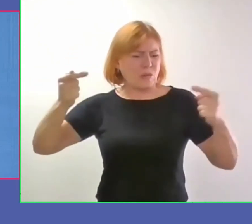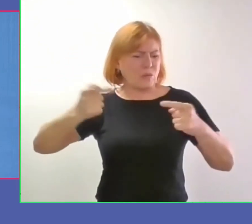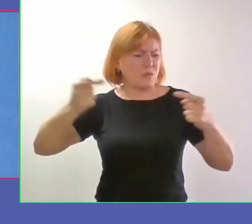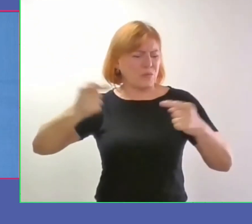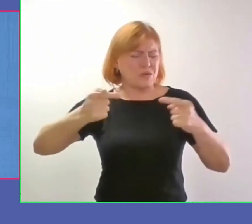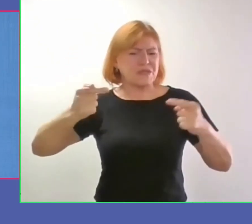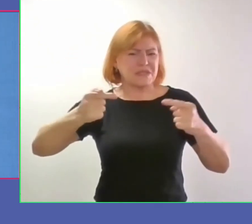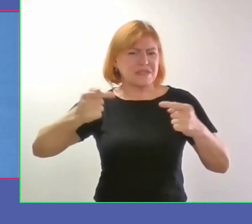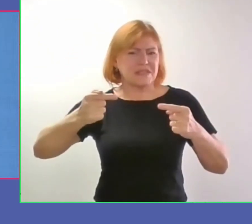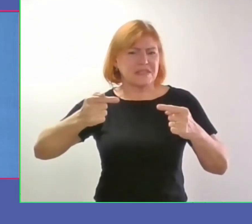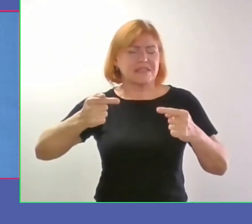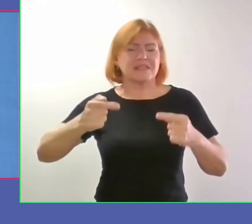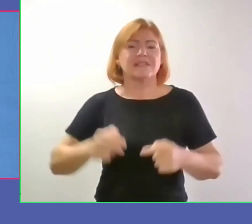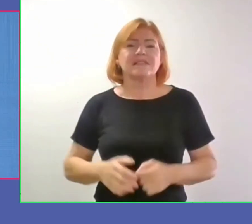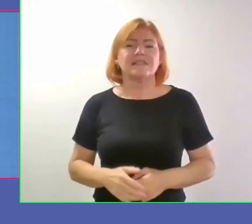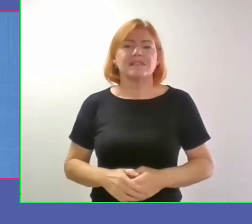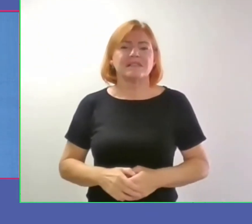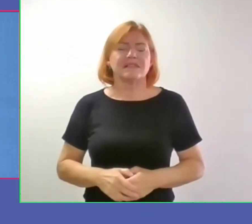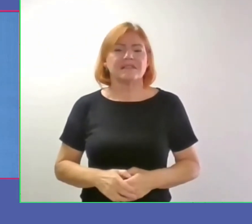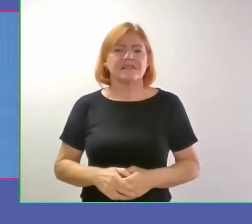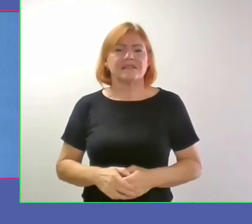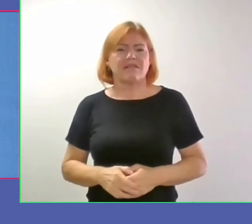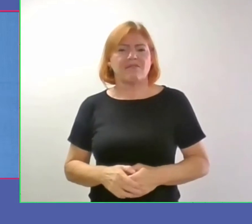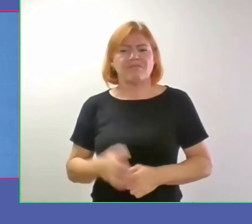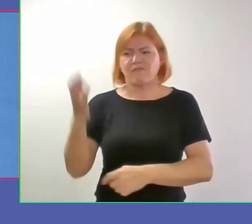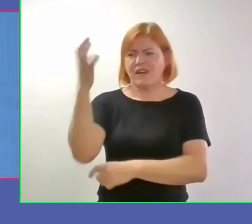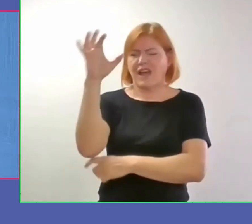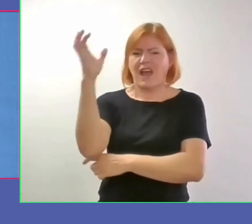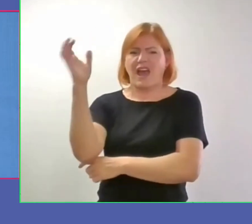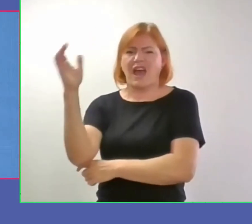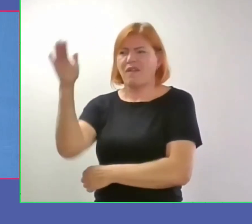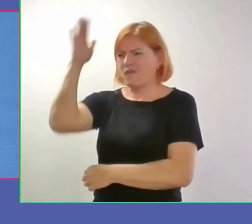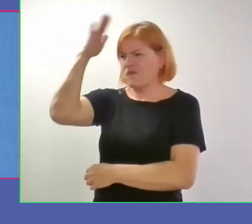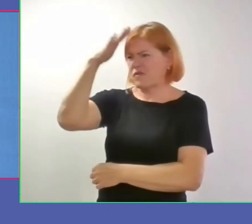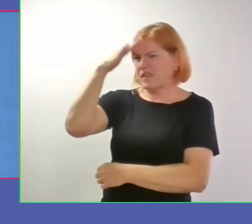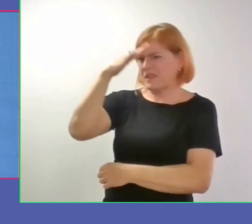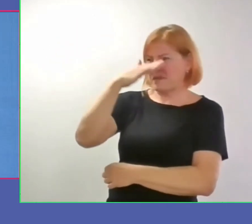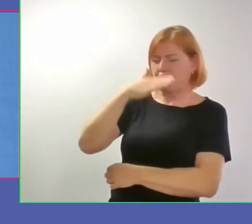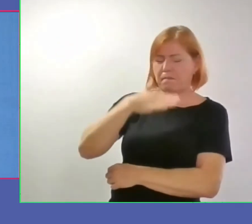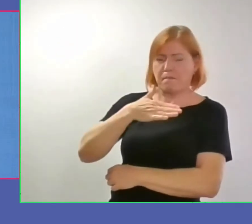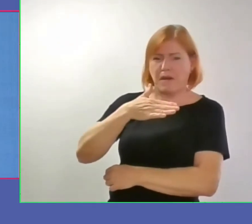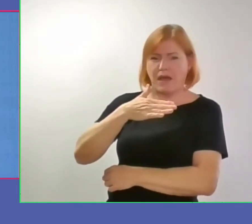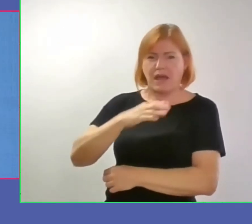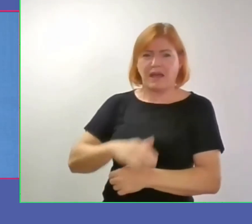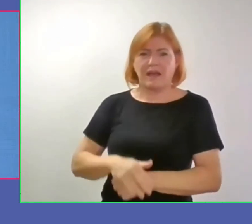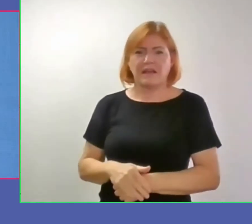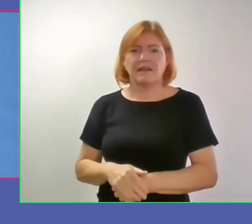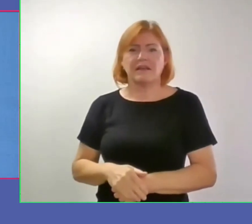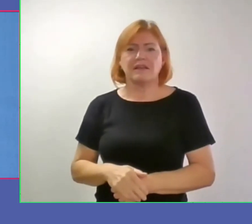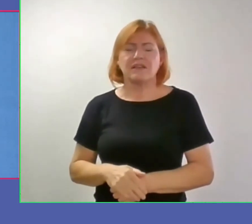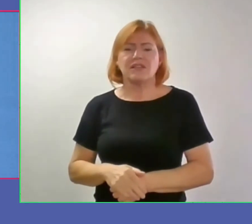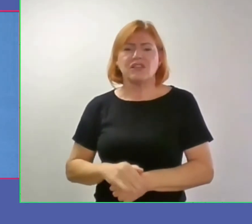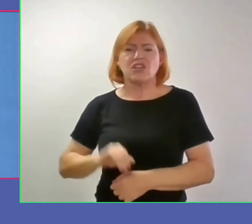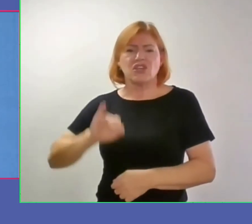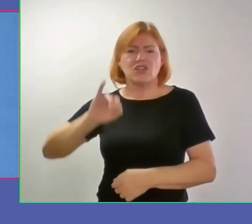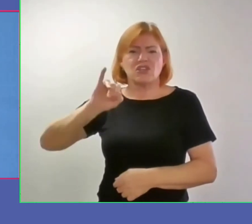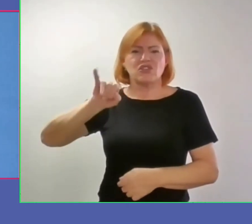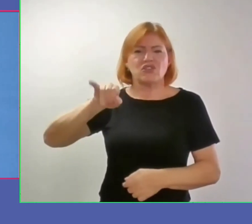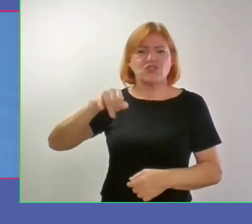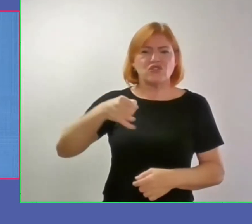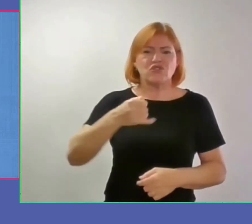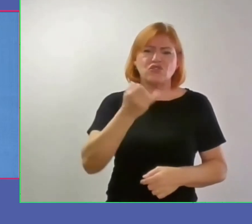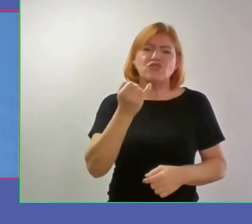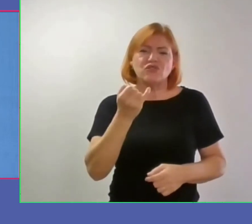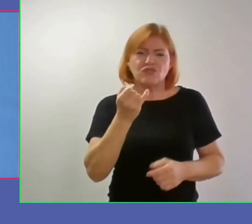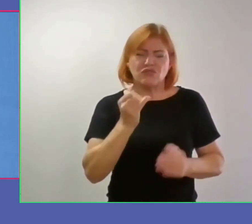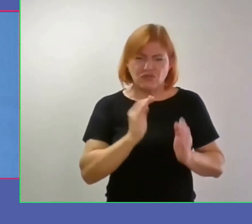só pode produzir frutos maus. O sinal de Jonas era o único sinal, que eles pediam, que Jesus